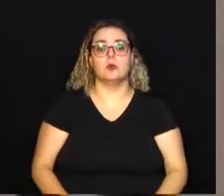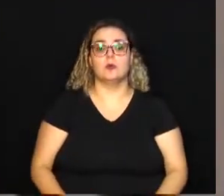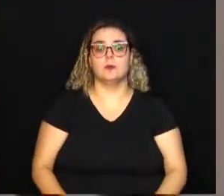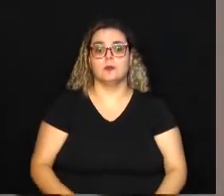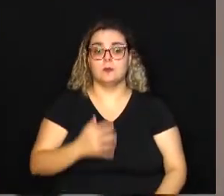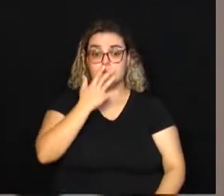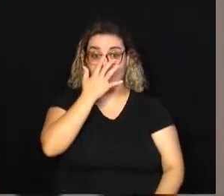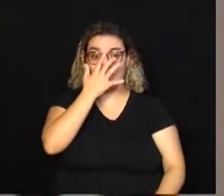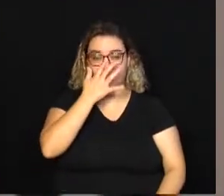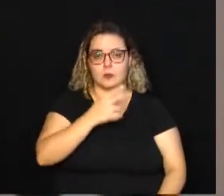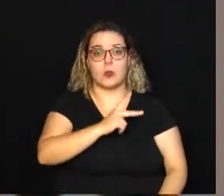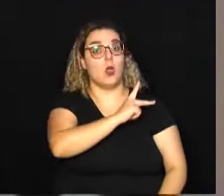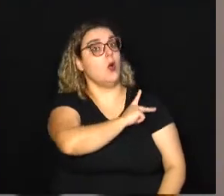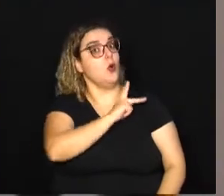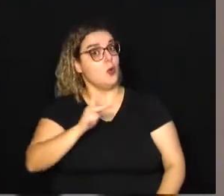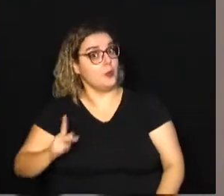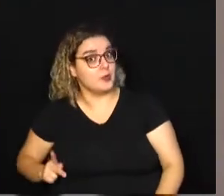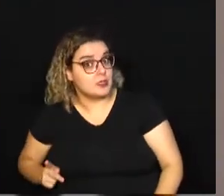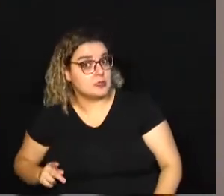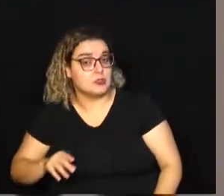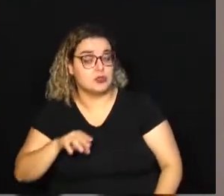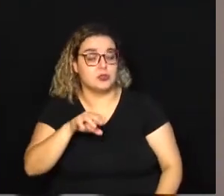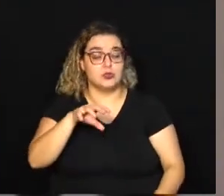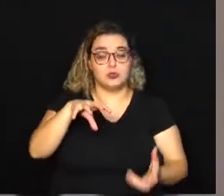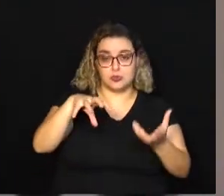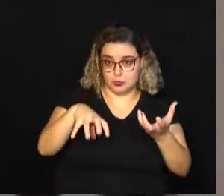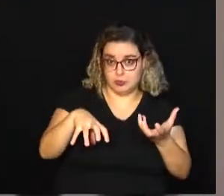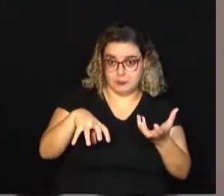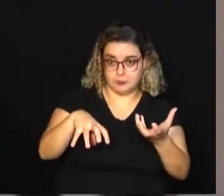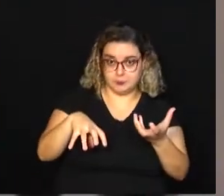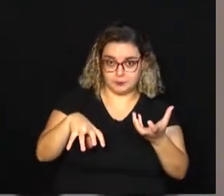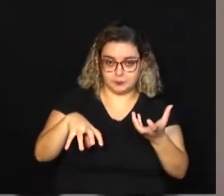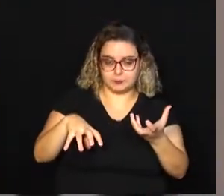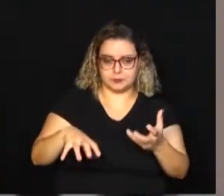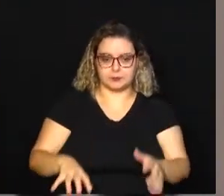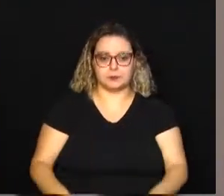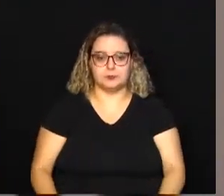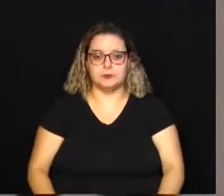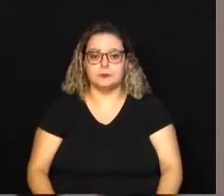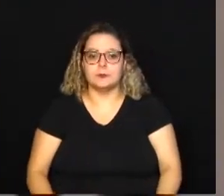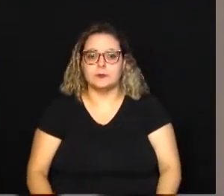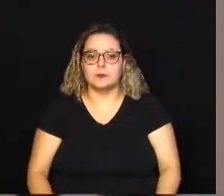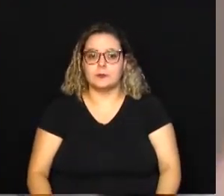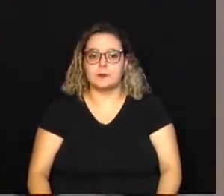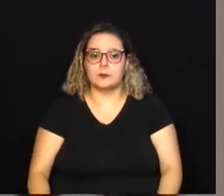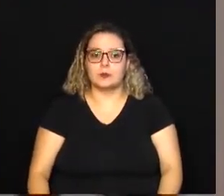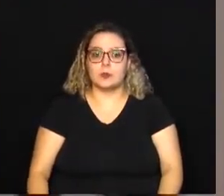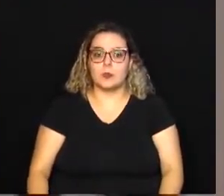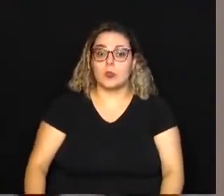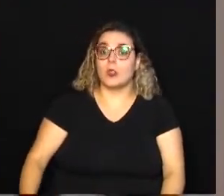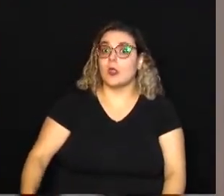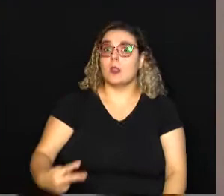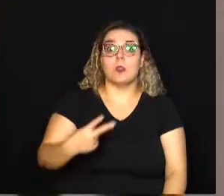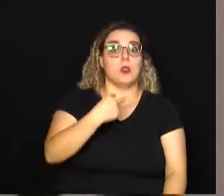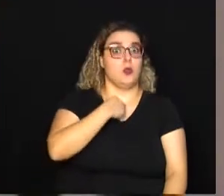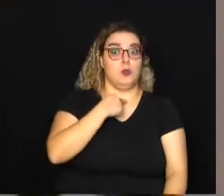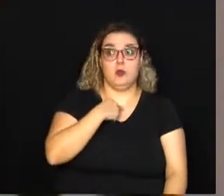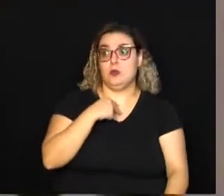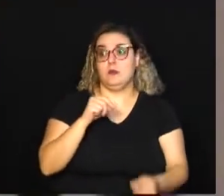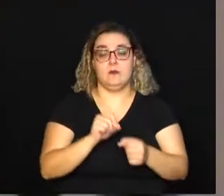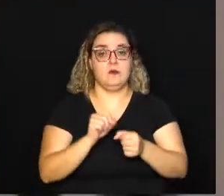o presidente do Senado falando sobre não poder fazer